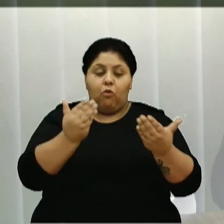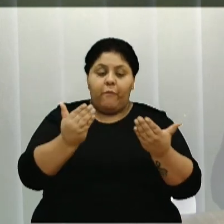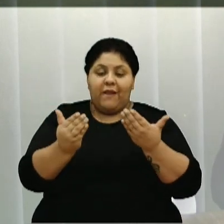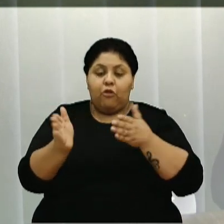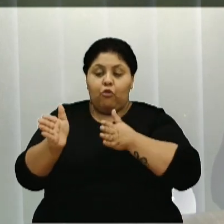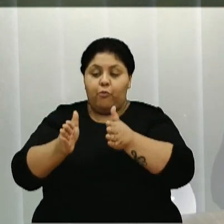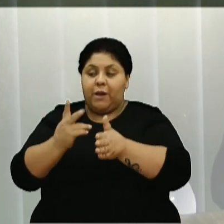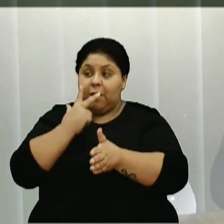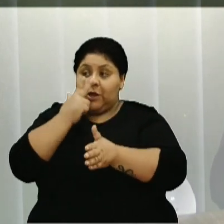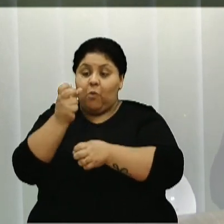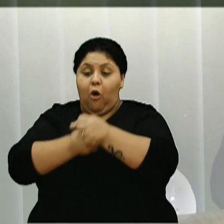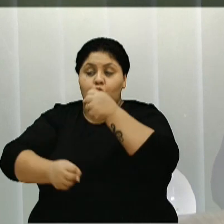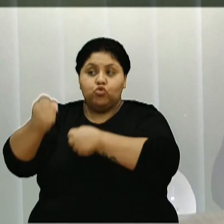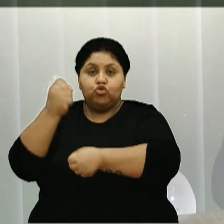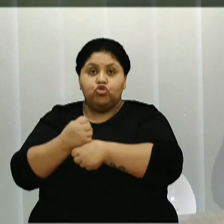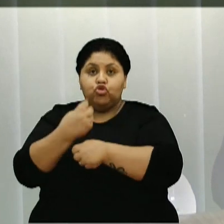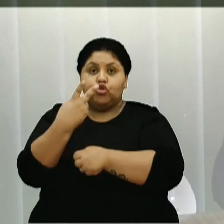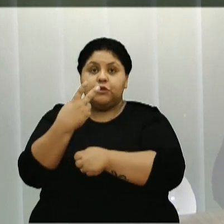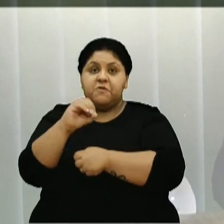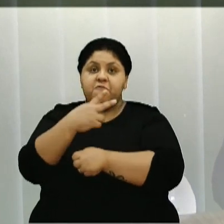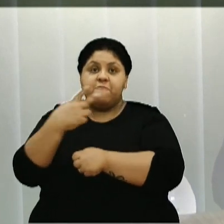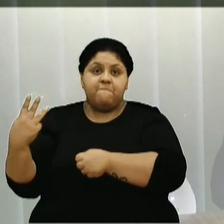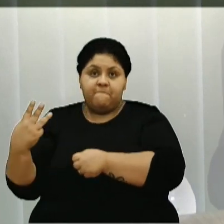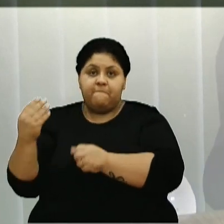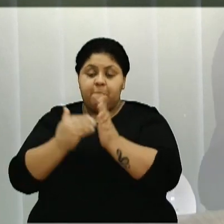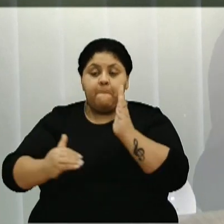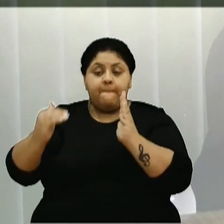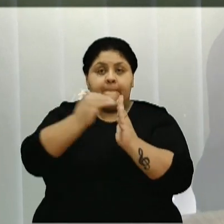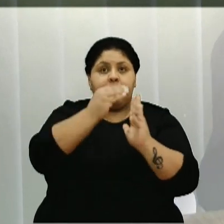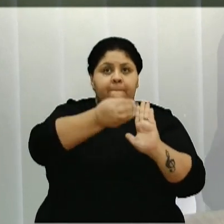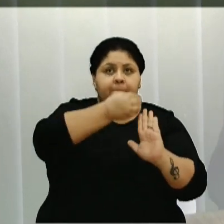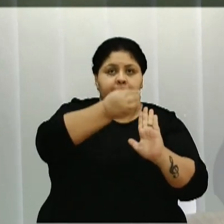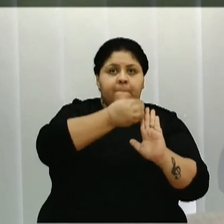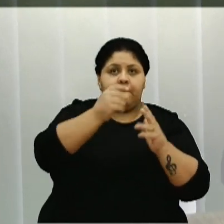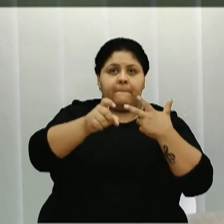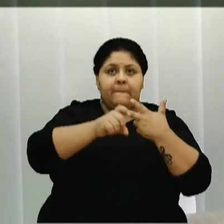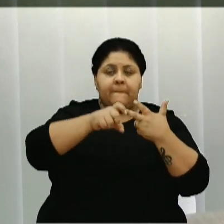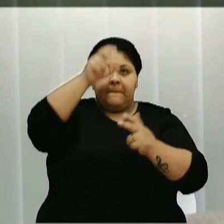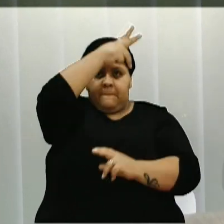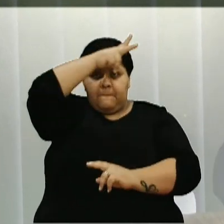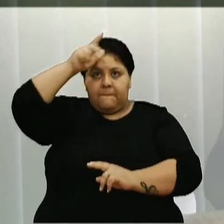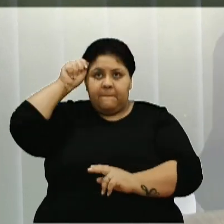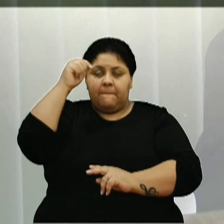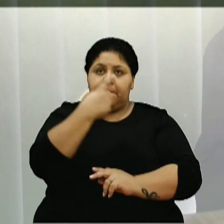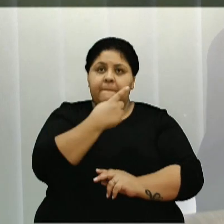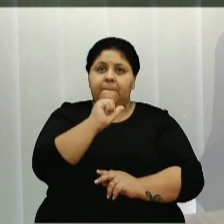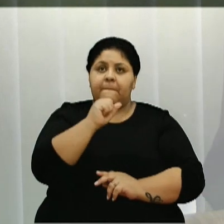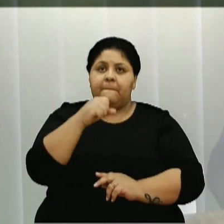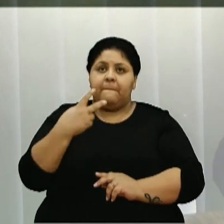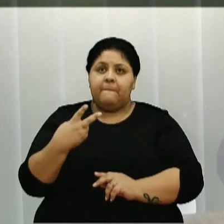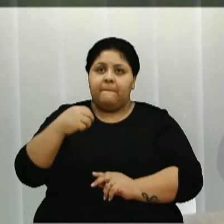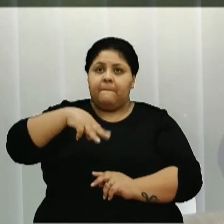de 2023, com superávit orçamentário do Executivo Municipal de